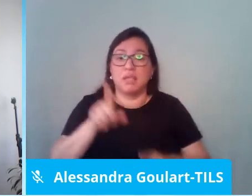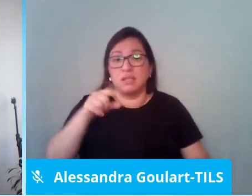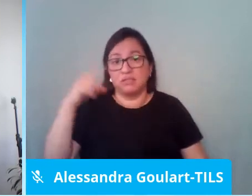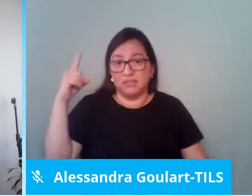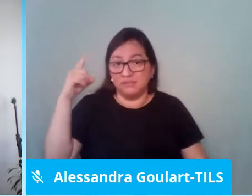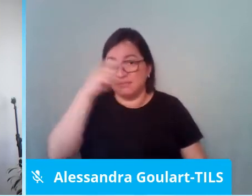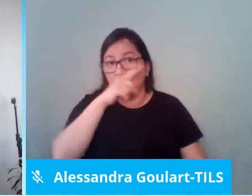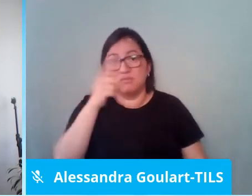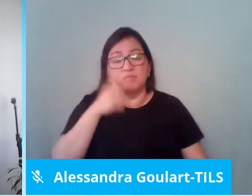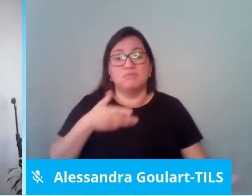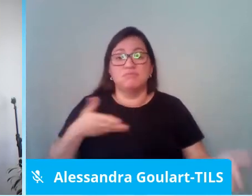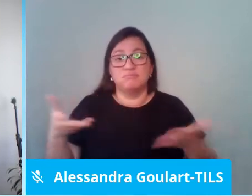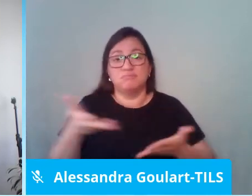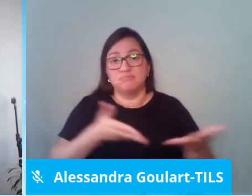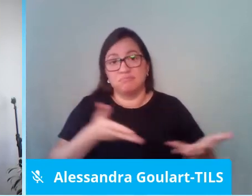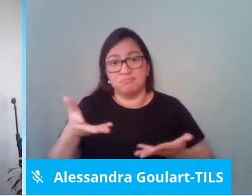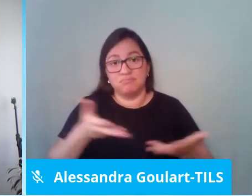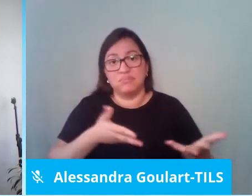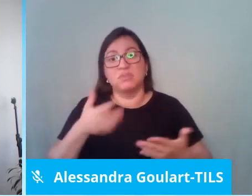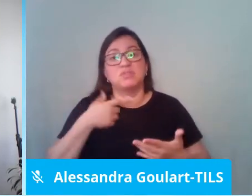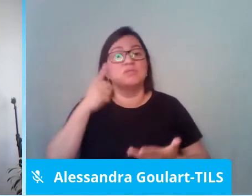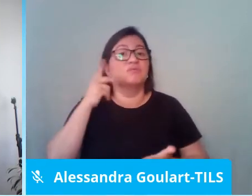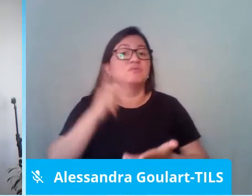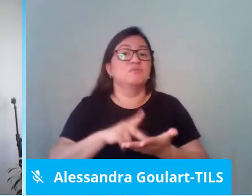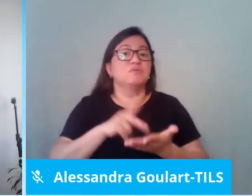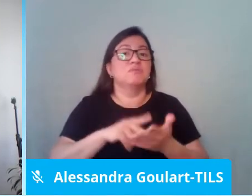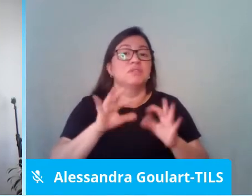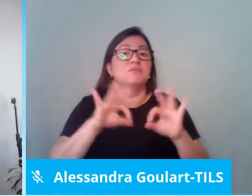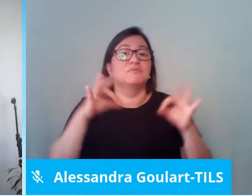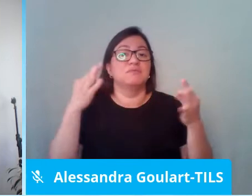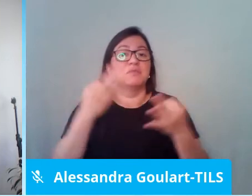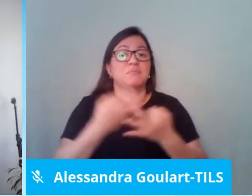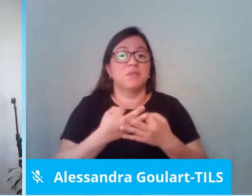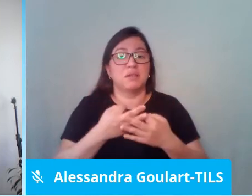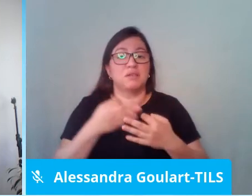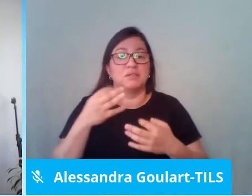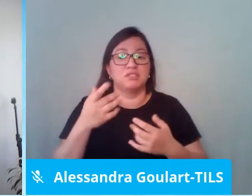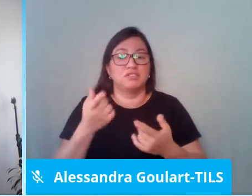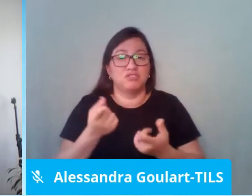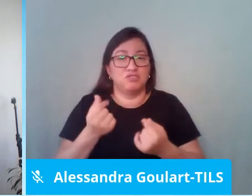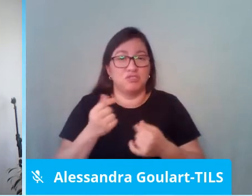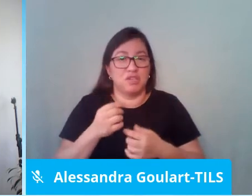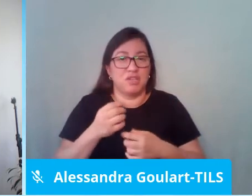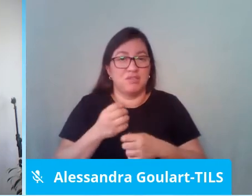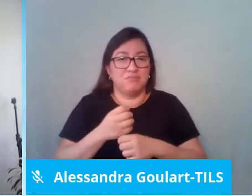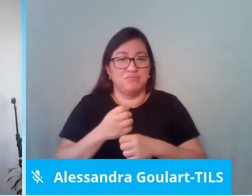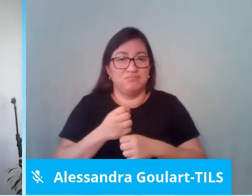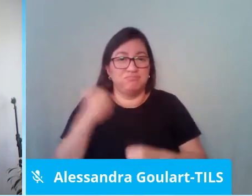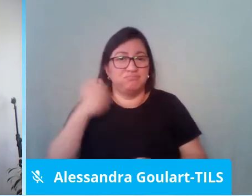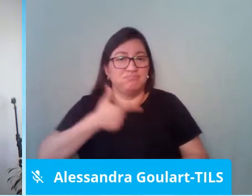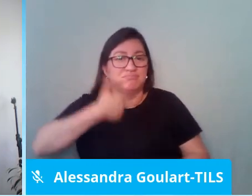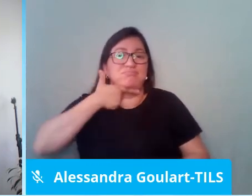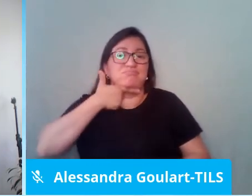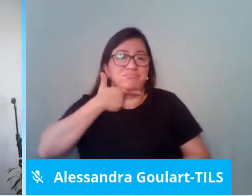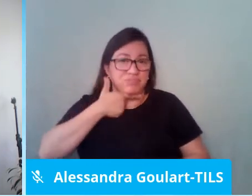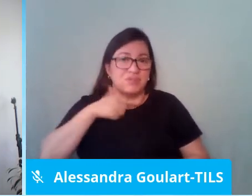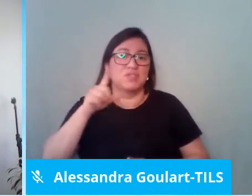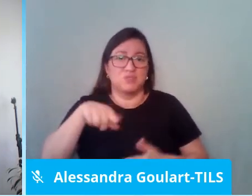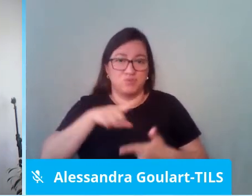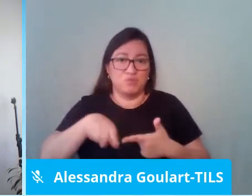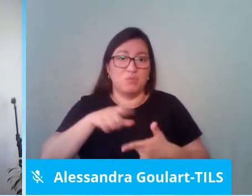uma questão de ver as famílias, muitas vezes em situações econômicas e desfavoráveis, né? Que isso mexe com a